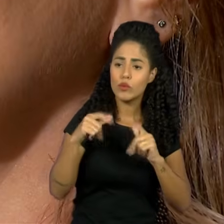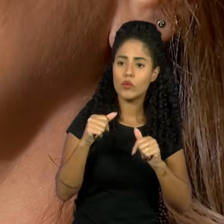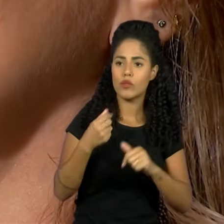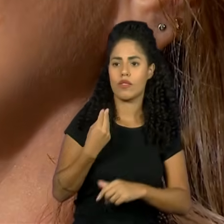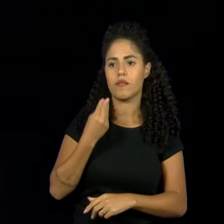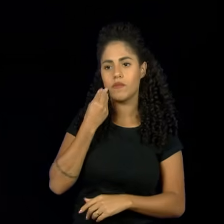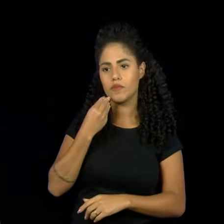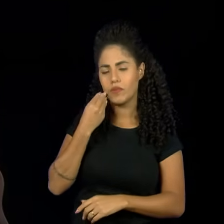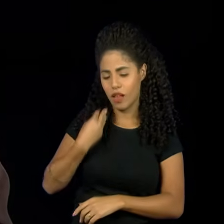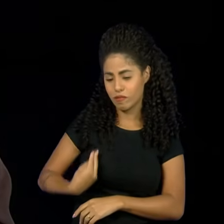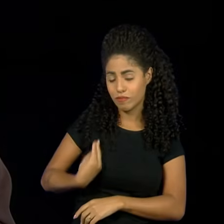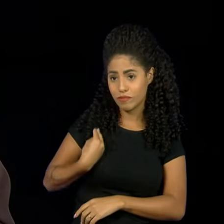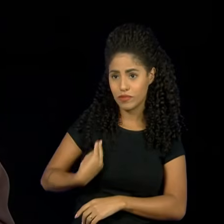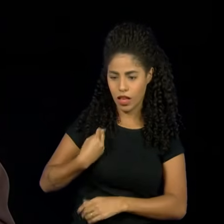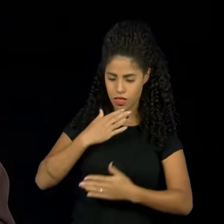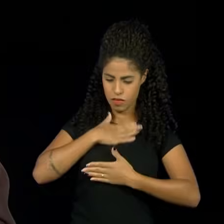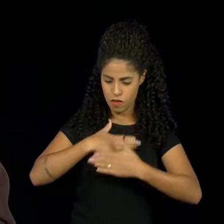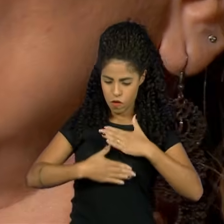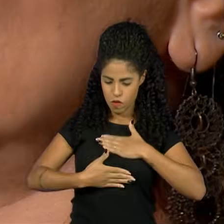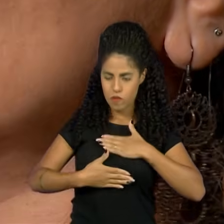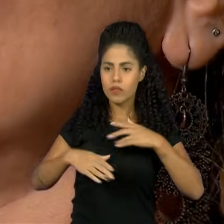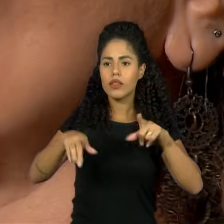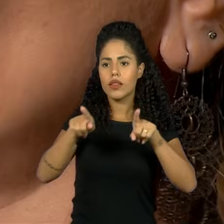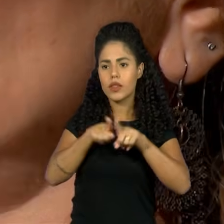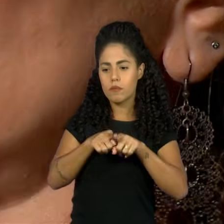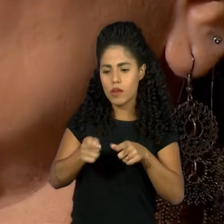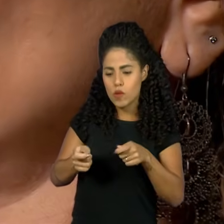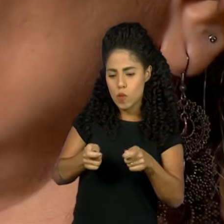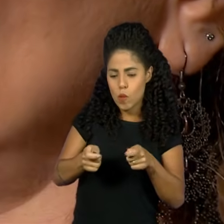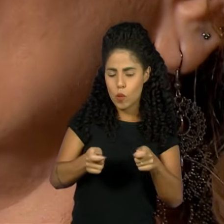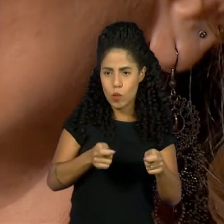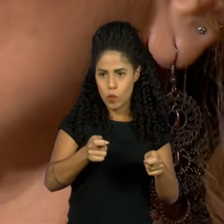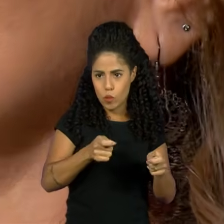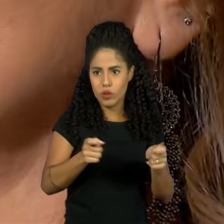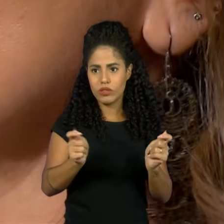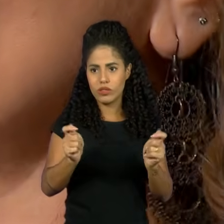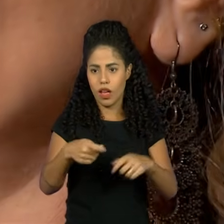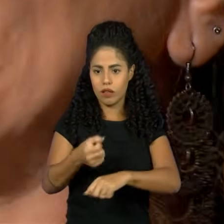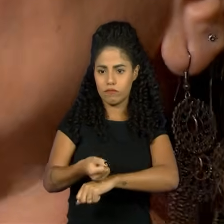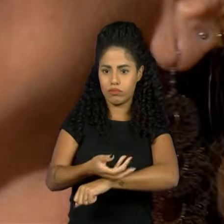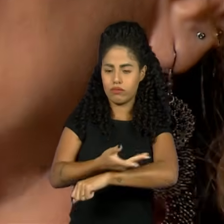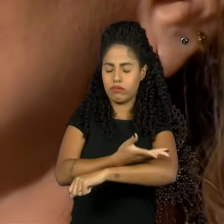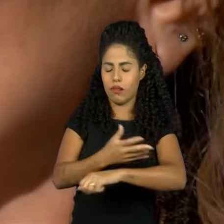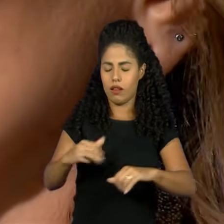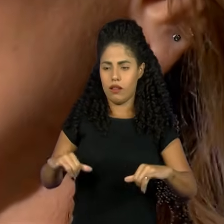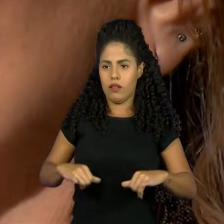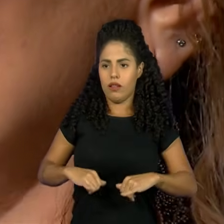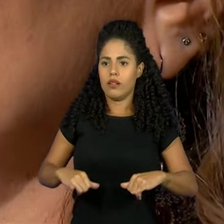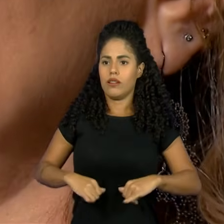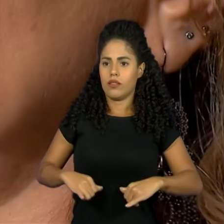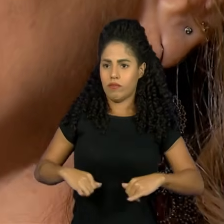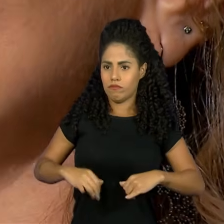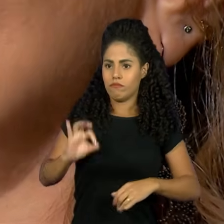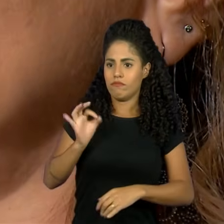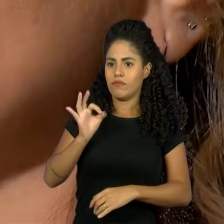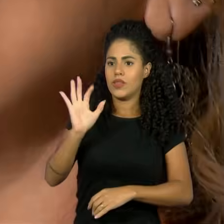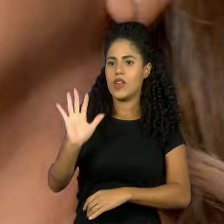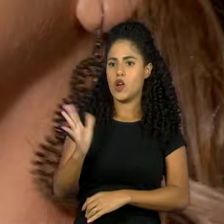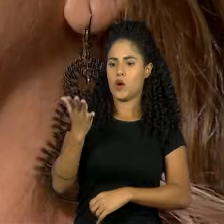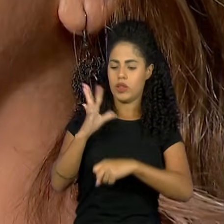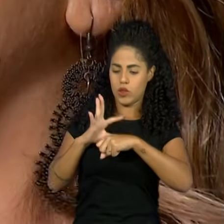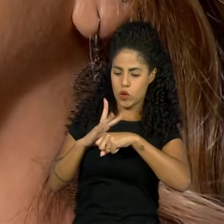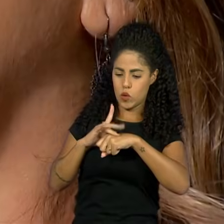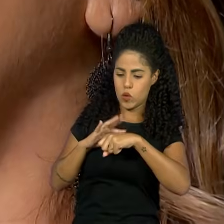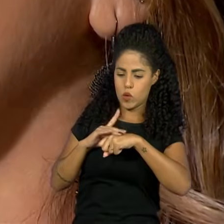dele. Então, não só físico, para o controle de sintomas, controle dos sofrimentos físicos que essa doença